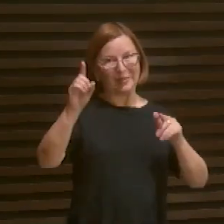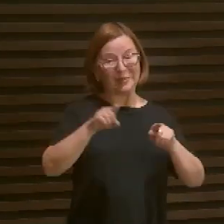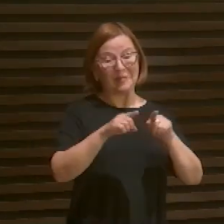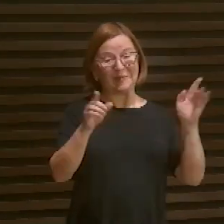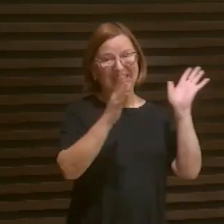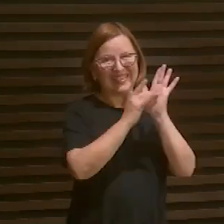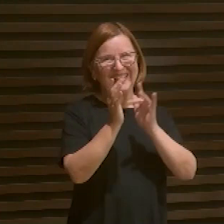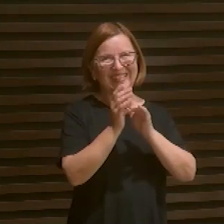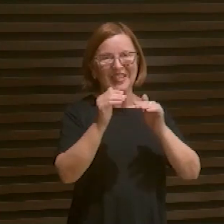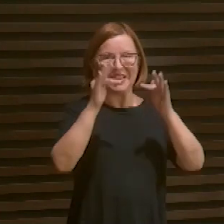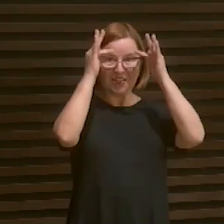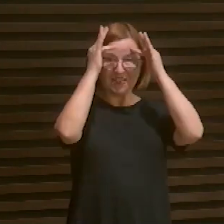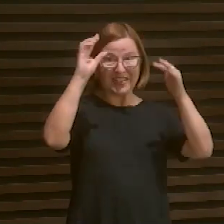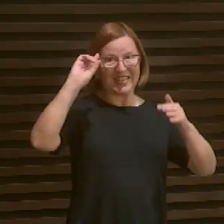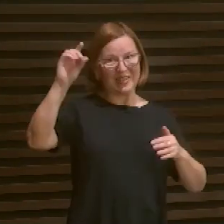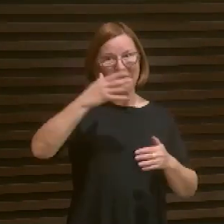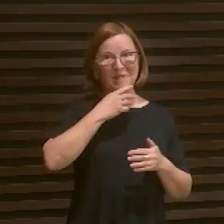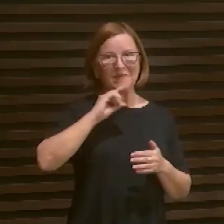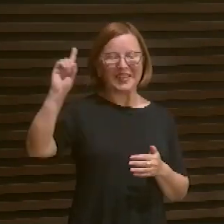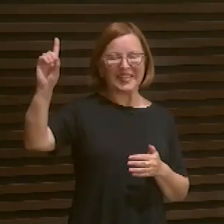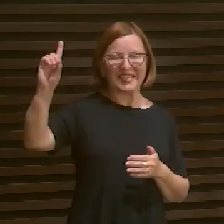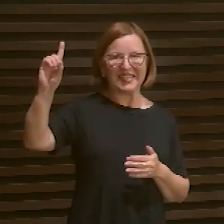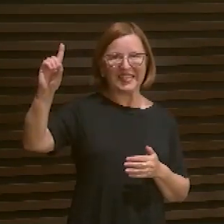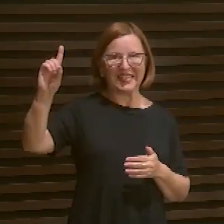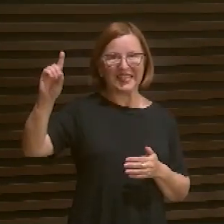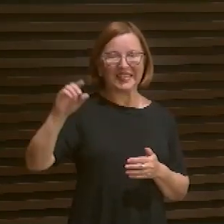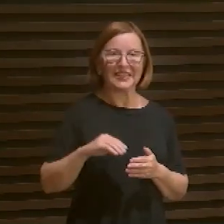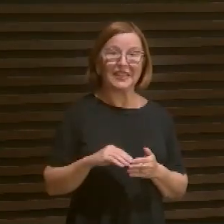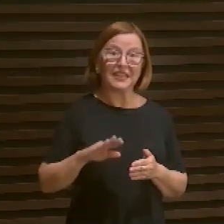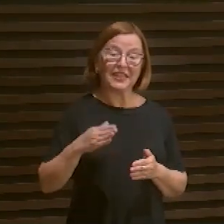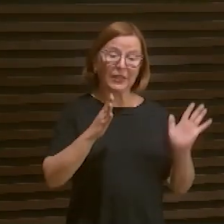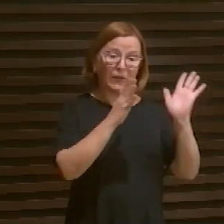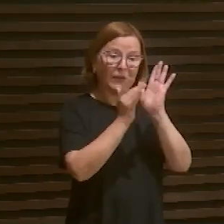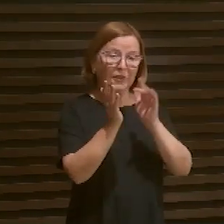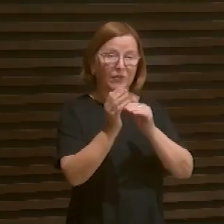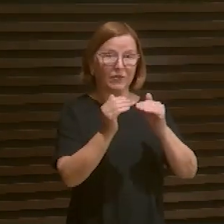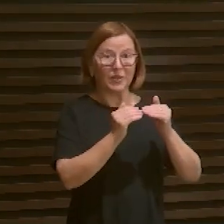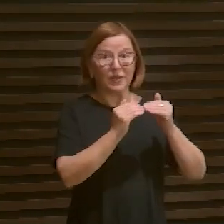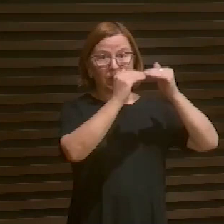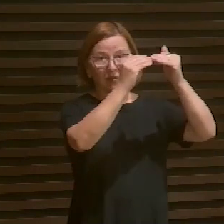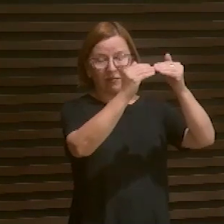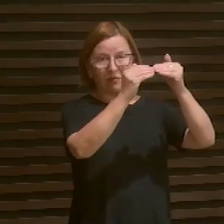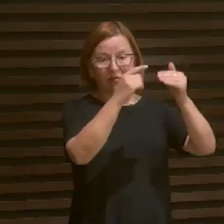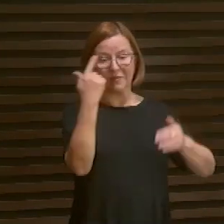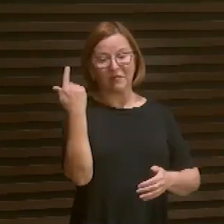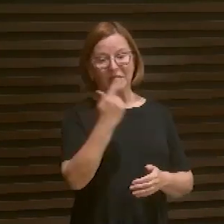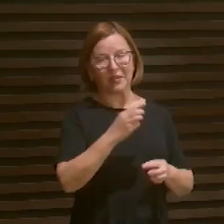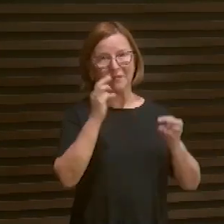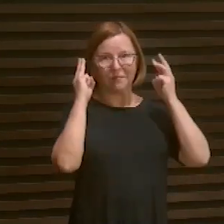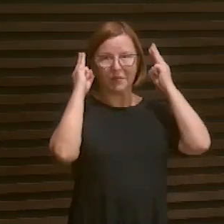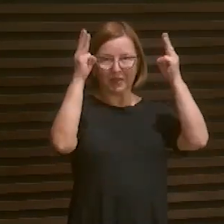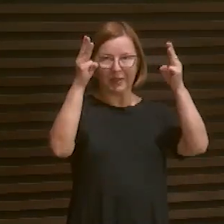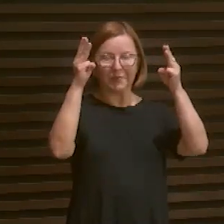o Pai. E como fiel a Deus, o Pai, ele é superior a Moisés. Ele tem